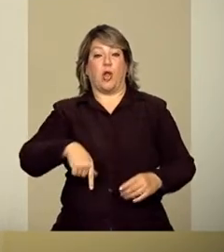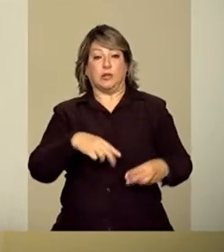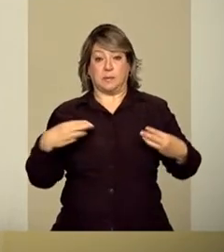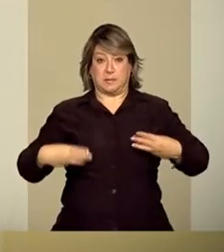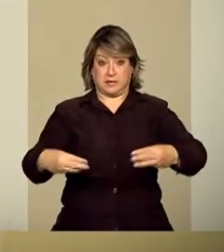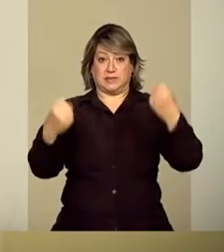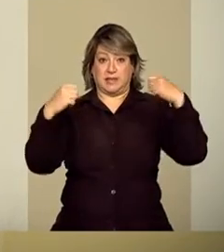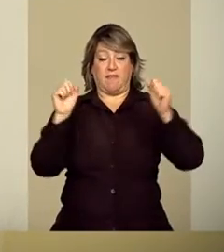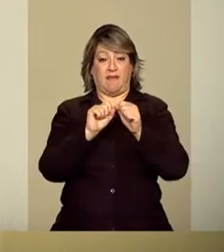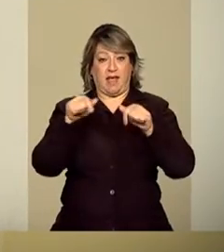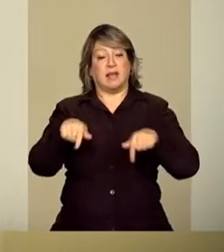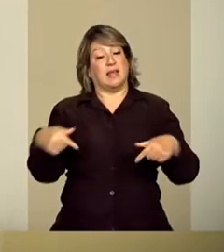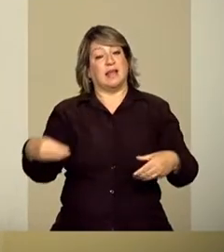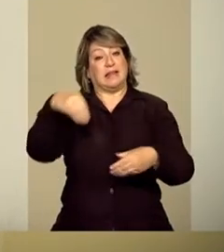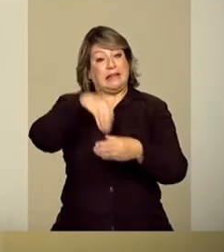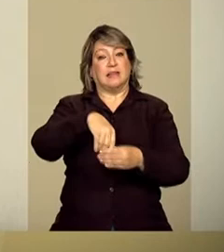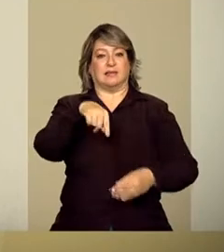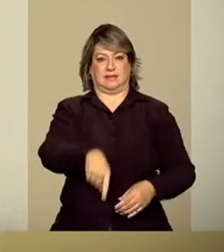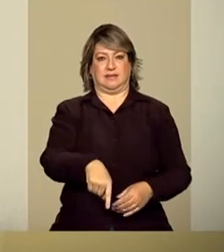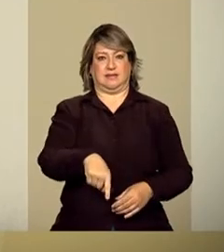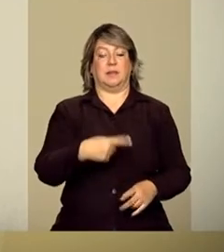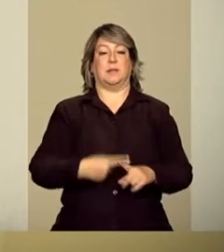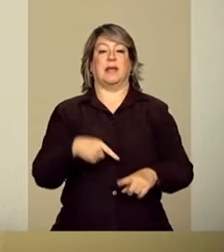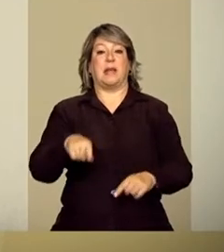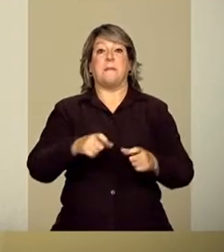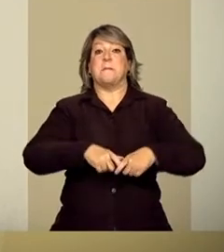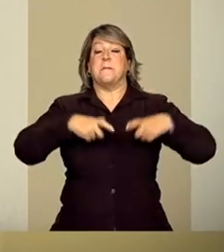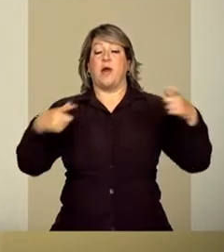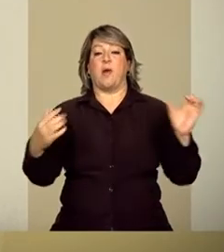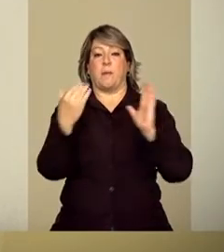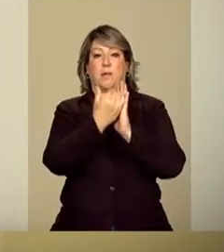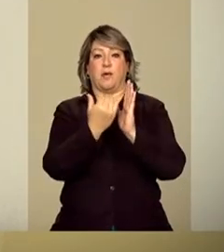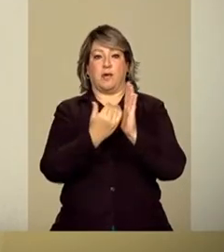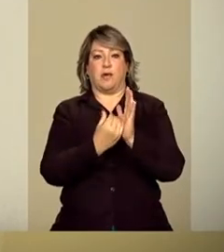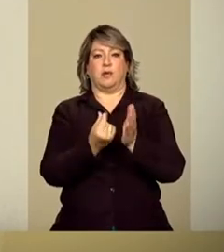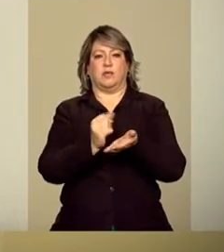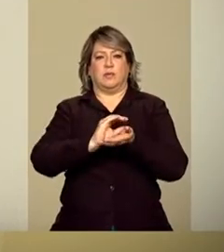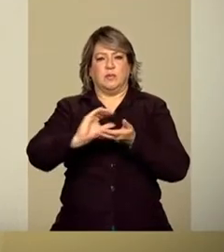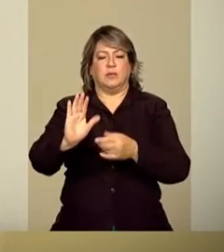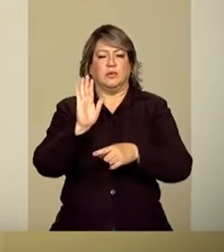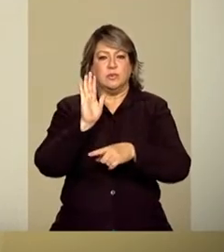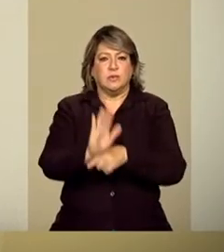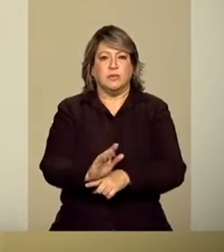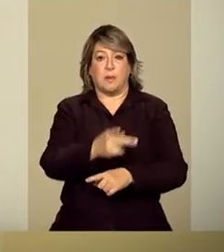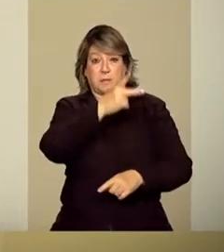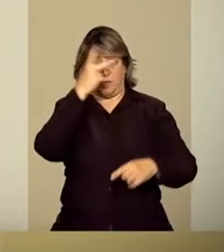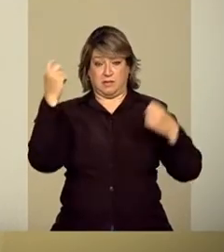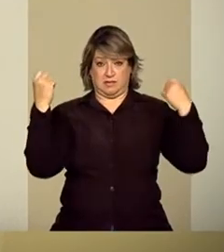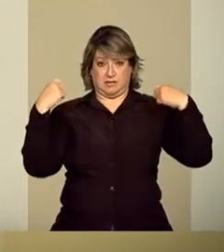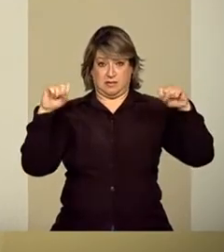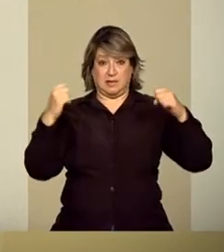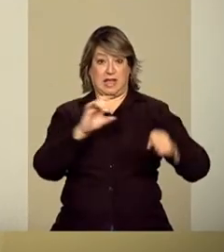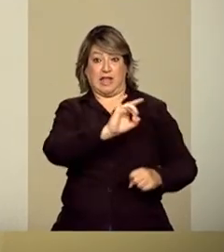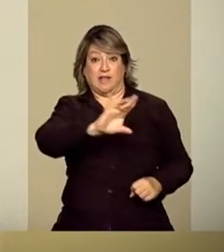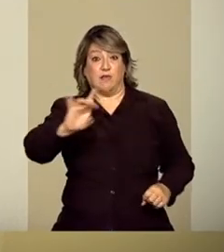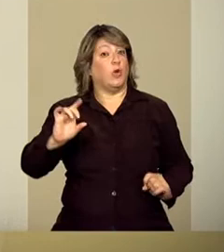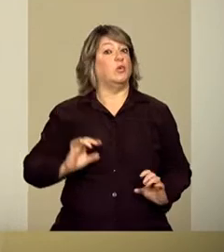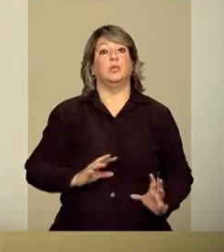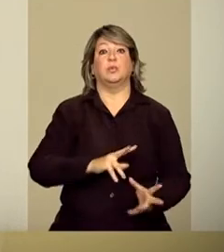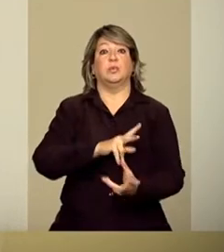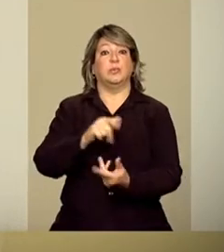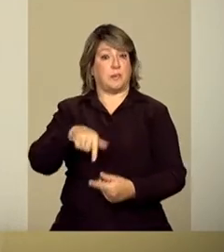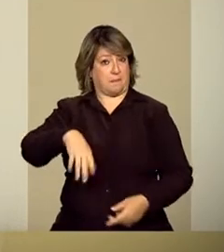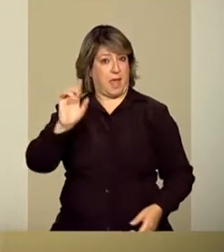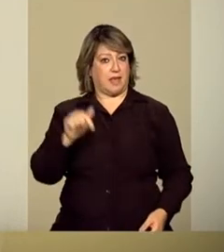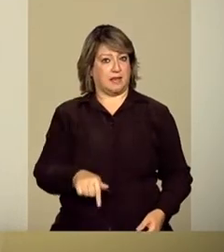Ministério do Esporte. E hoje é o maior programa de patrocínio individual de atletas do mundo, Luciano. A Bolsa